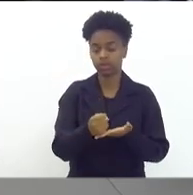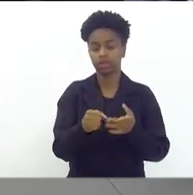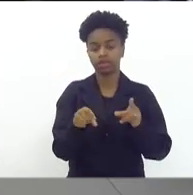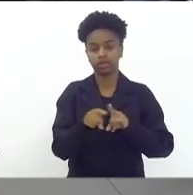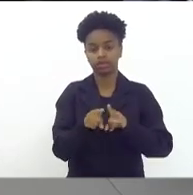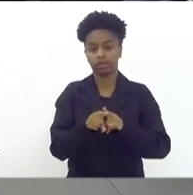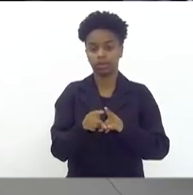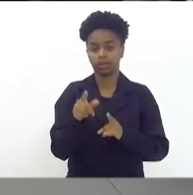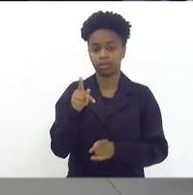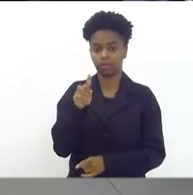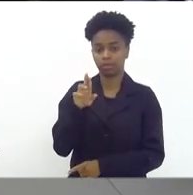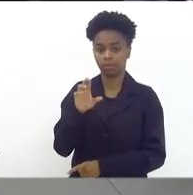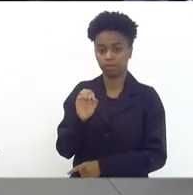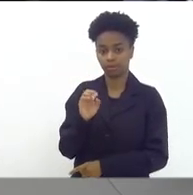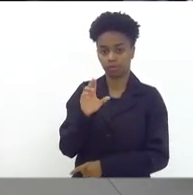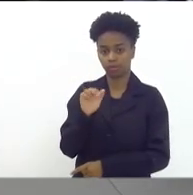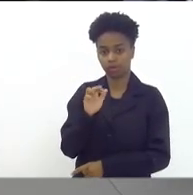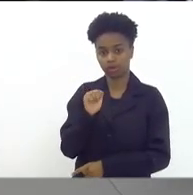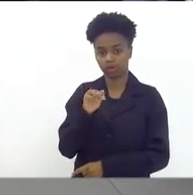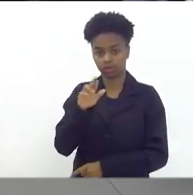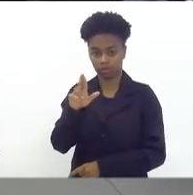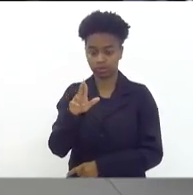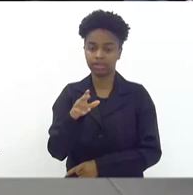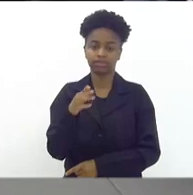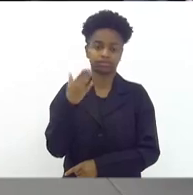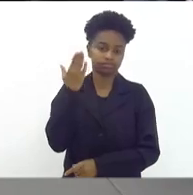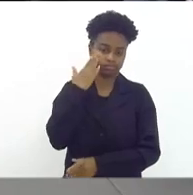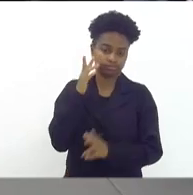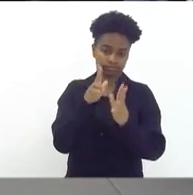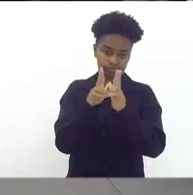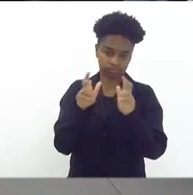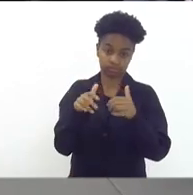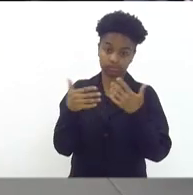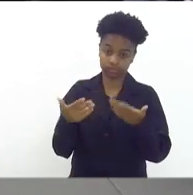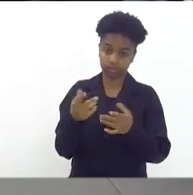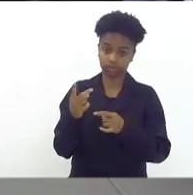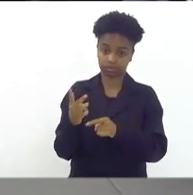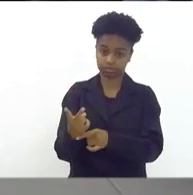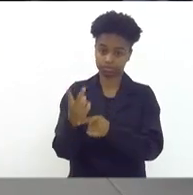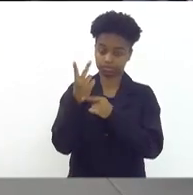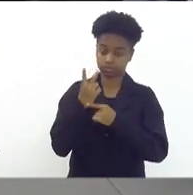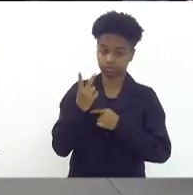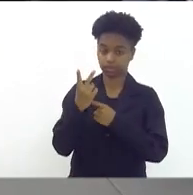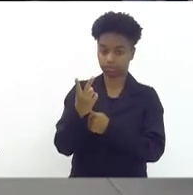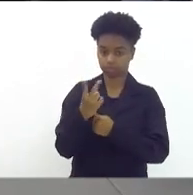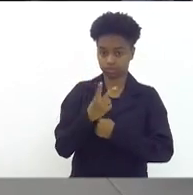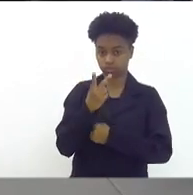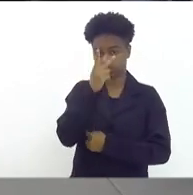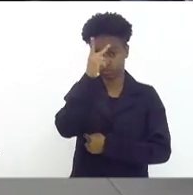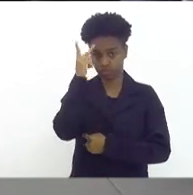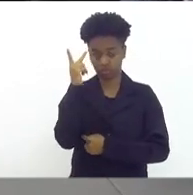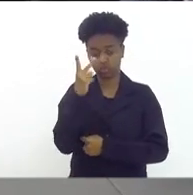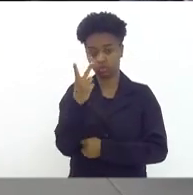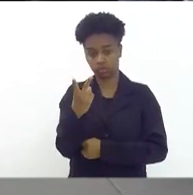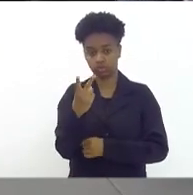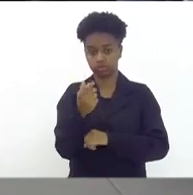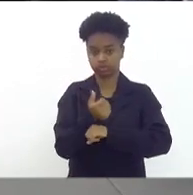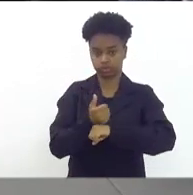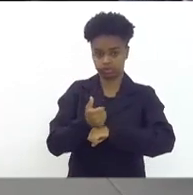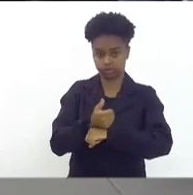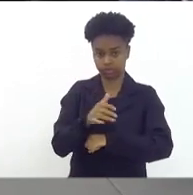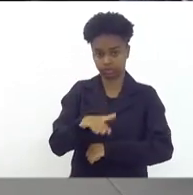o procurador-geral do Estado sensível a essa questão nos cedeu dois Procuradores do Estado isso melhorou muito